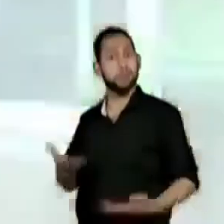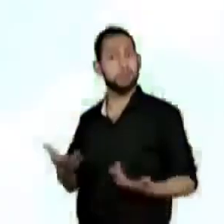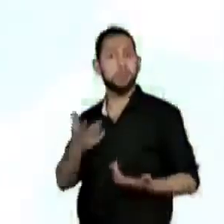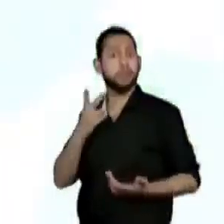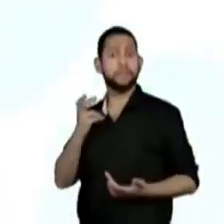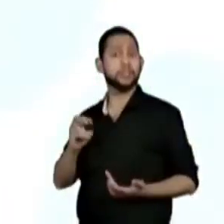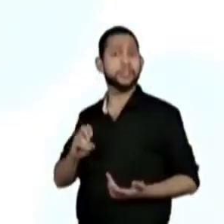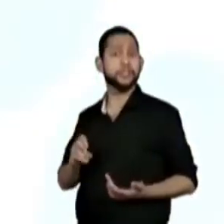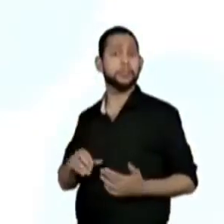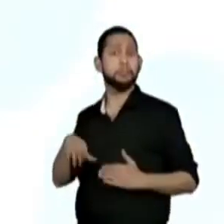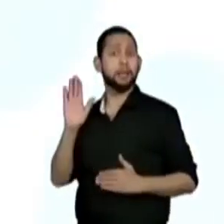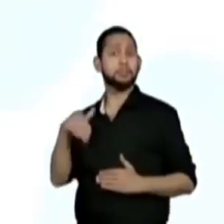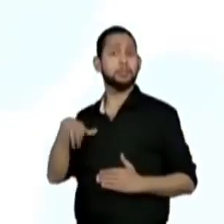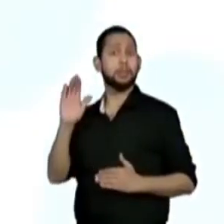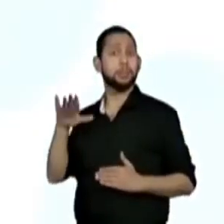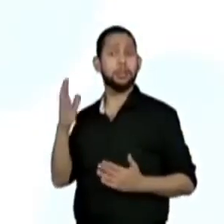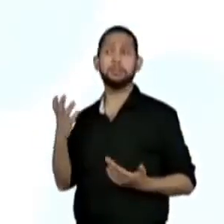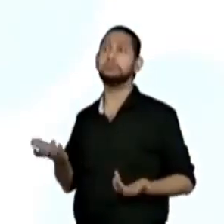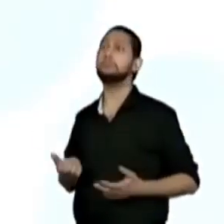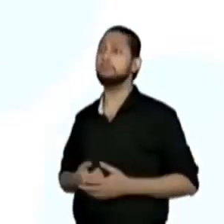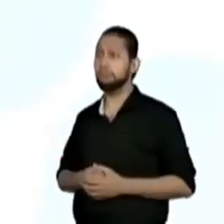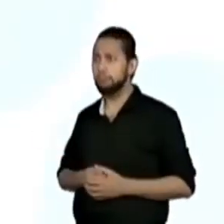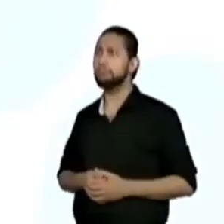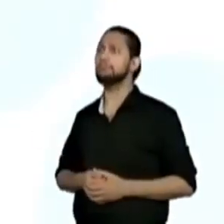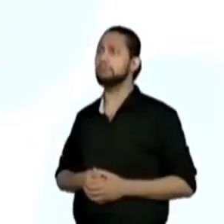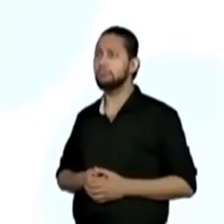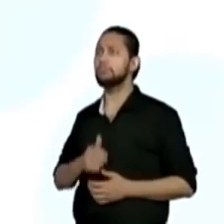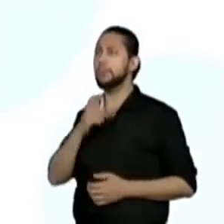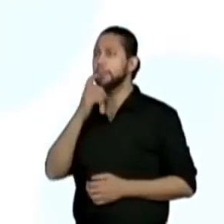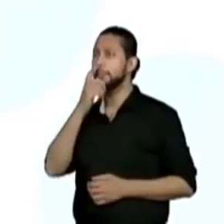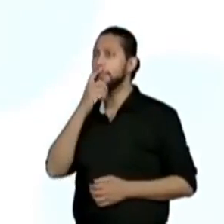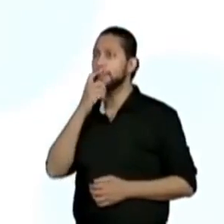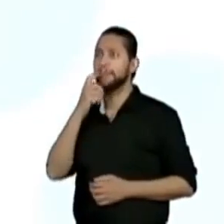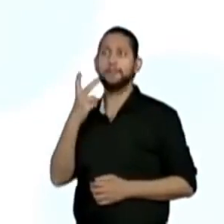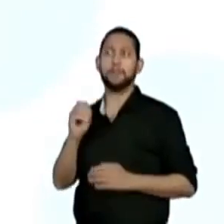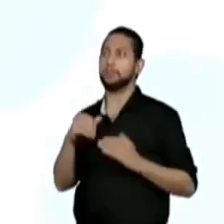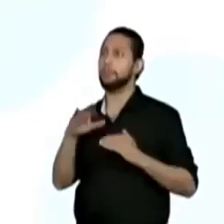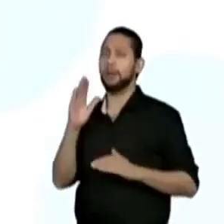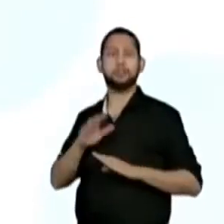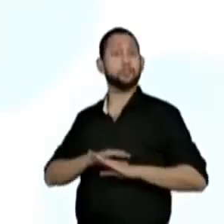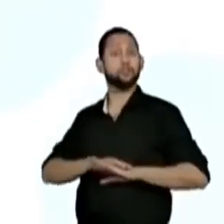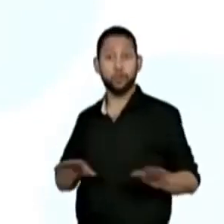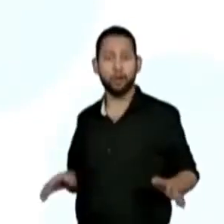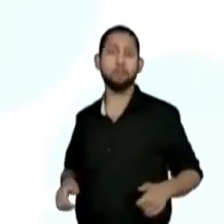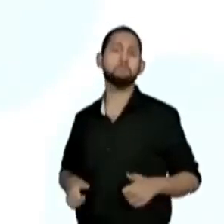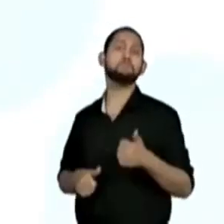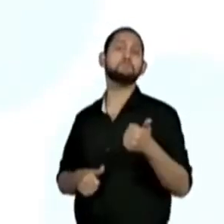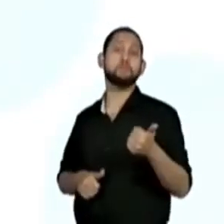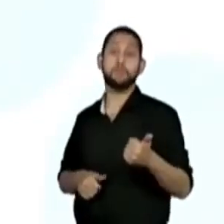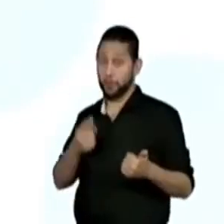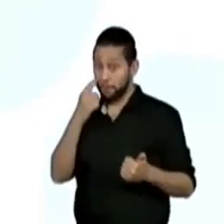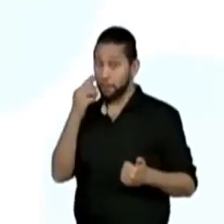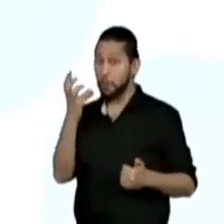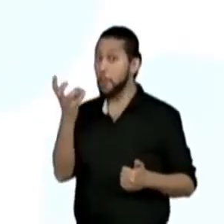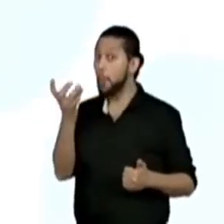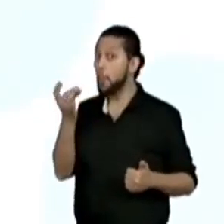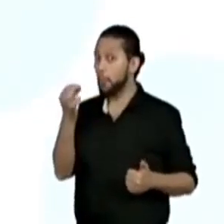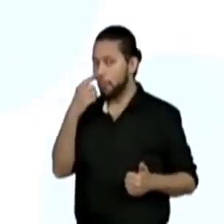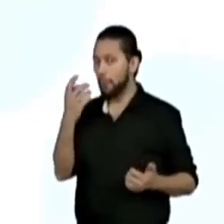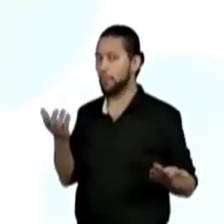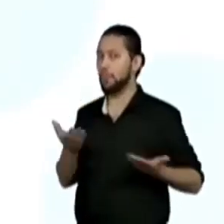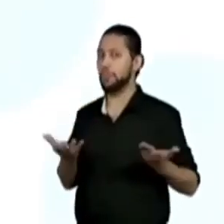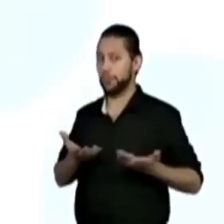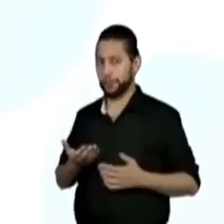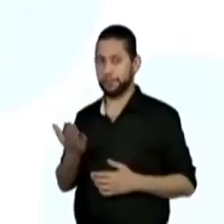mais professora Ana Luisa mais de 20 tá vamos lá nessa primeira